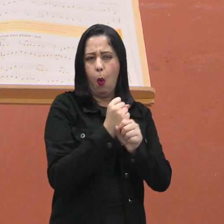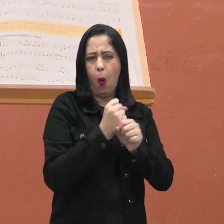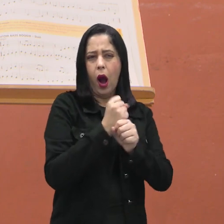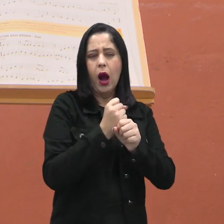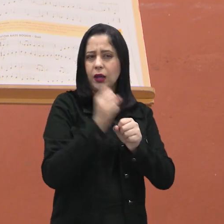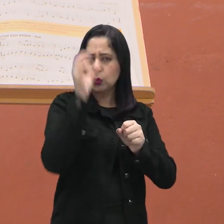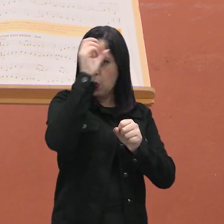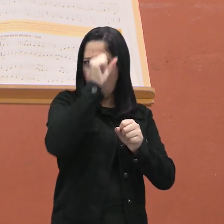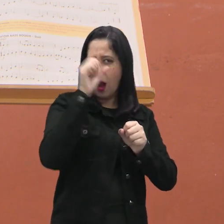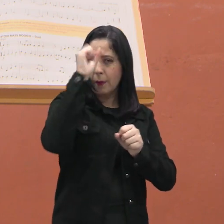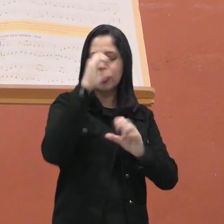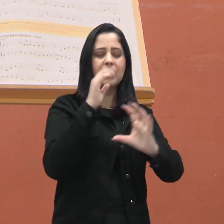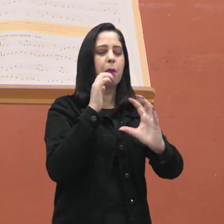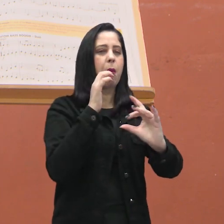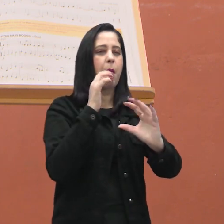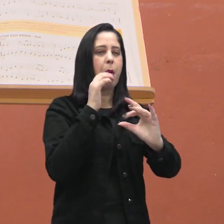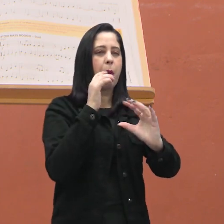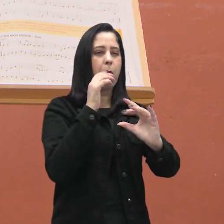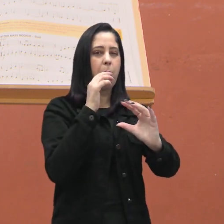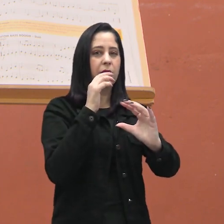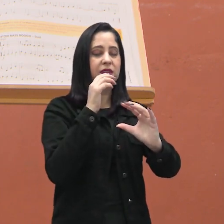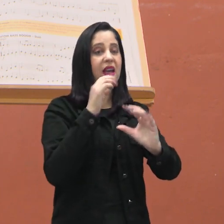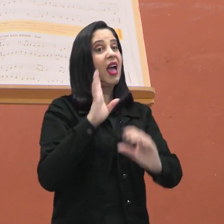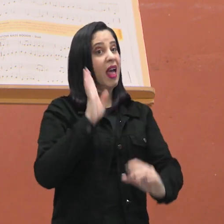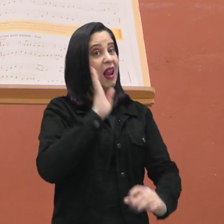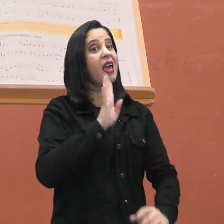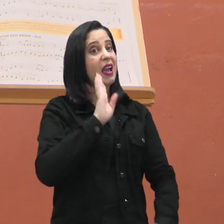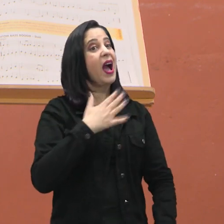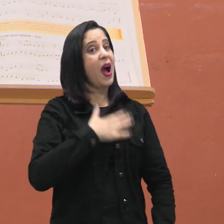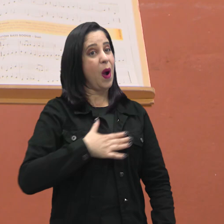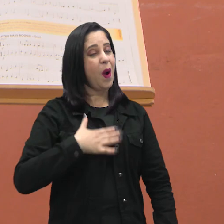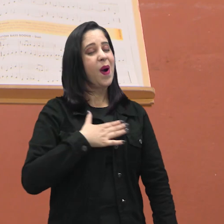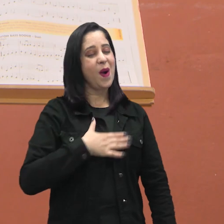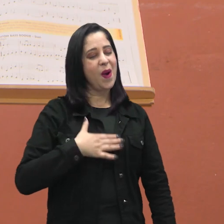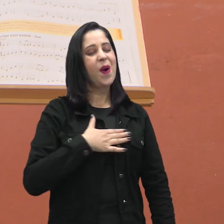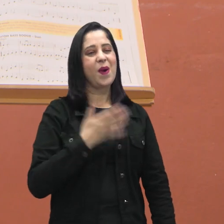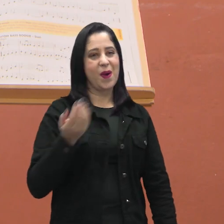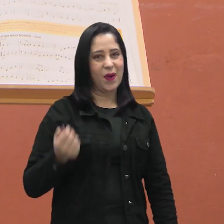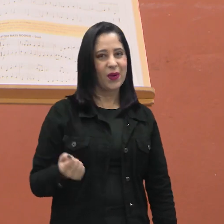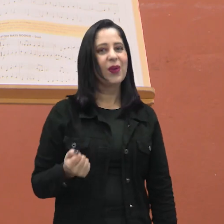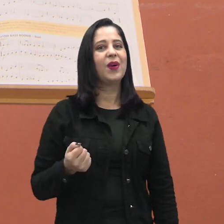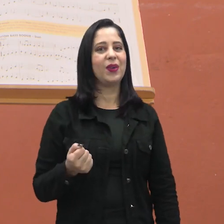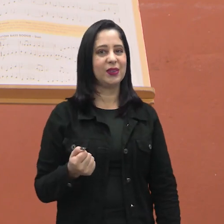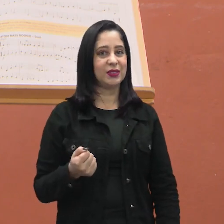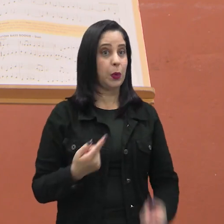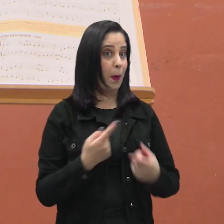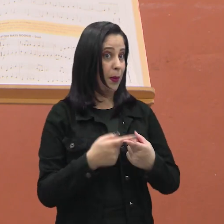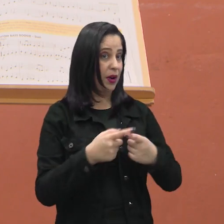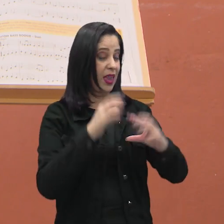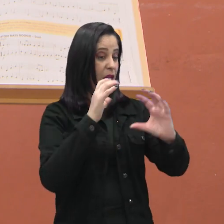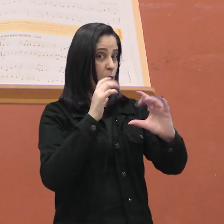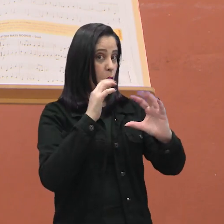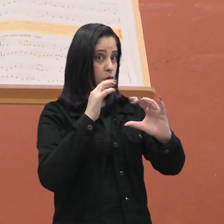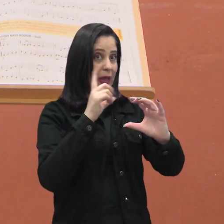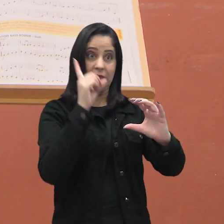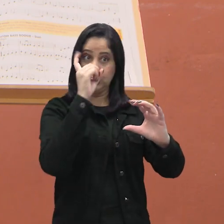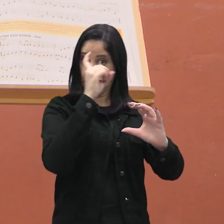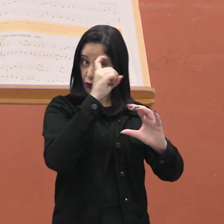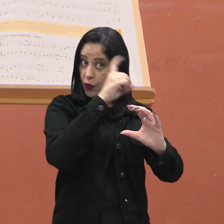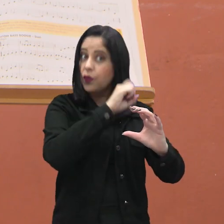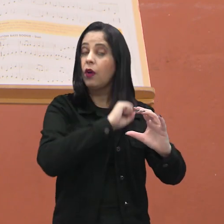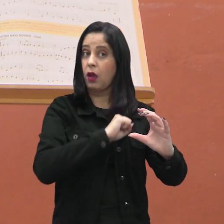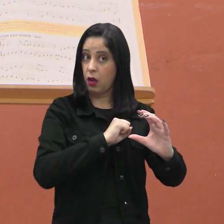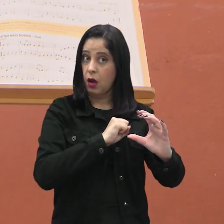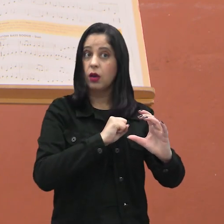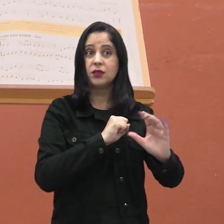aqui fazendo já. E eu achei bem legal. O trompete, ele é difícil